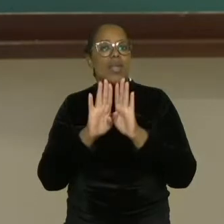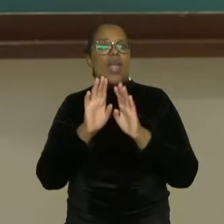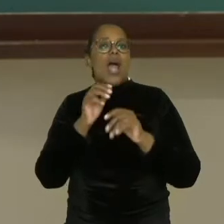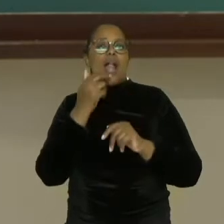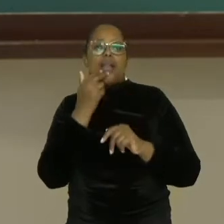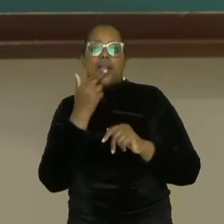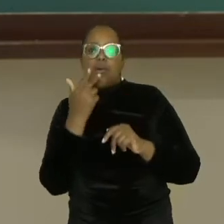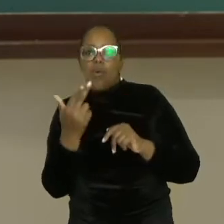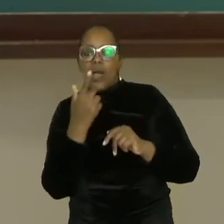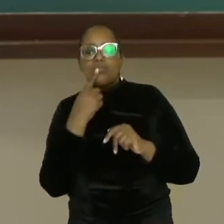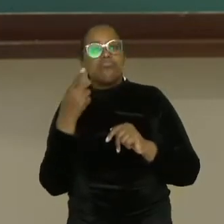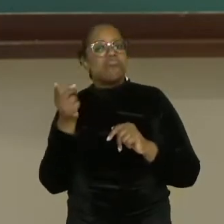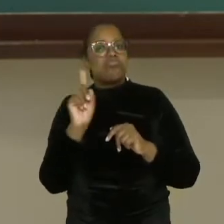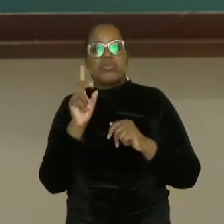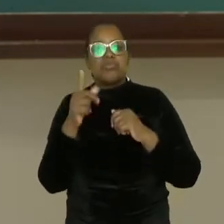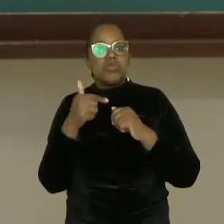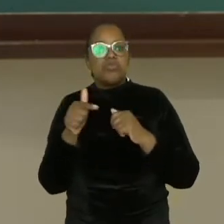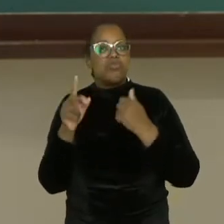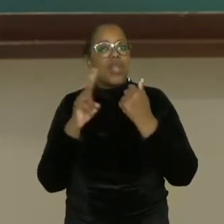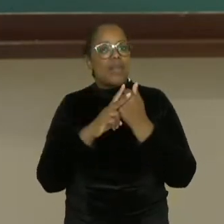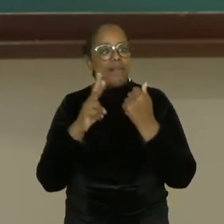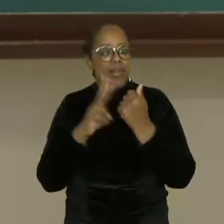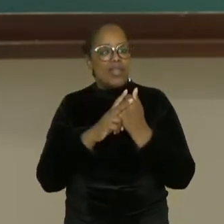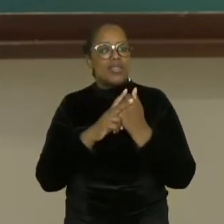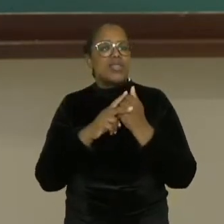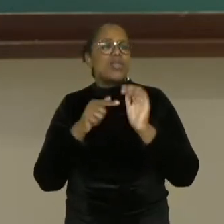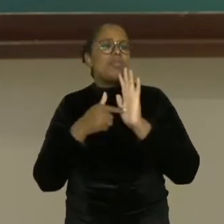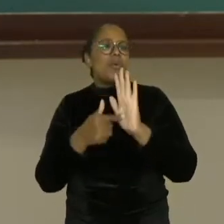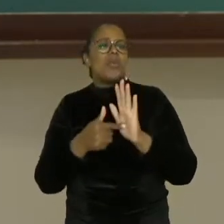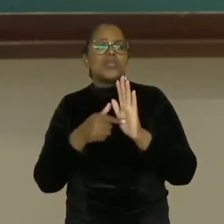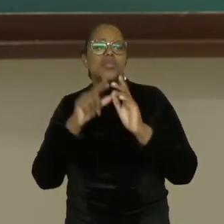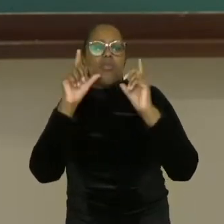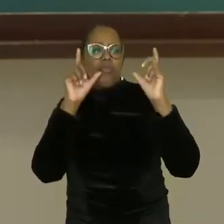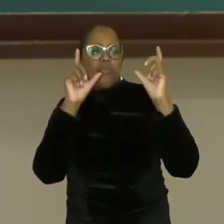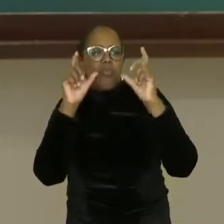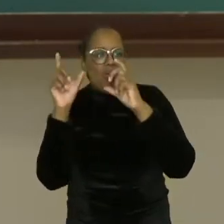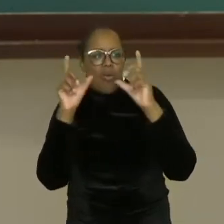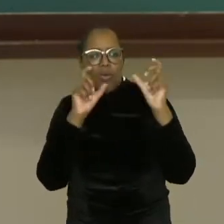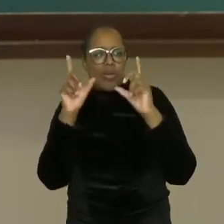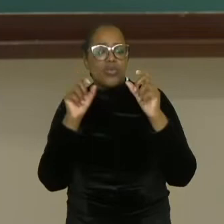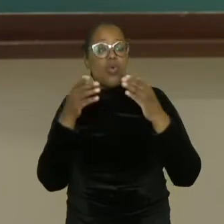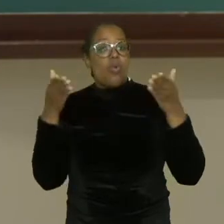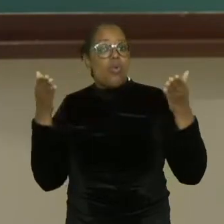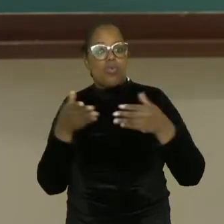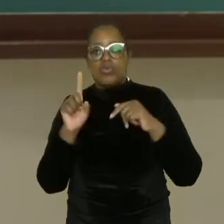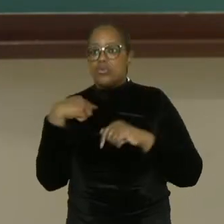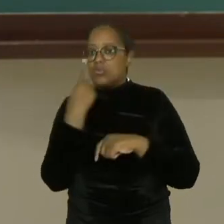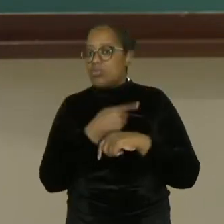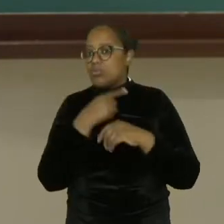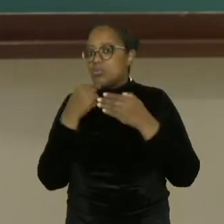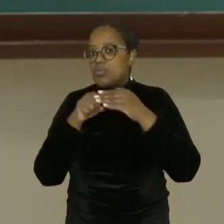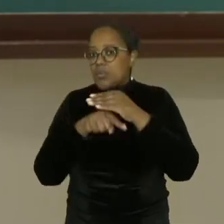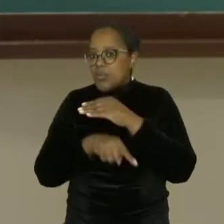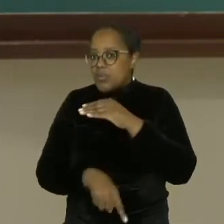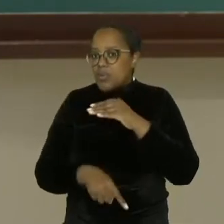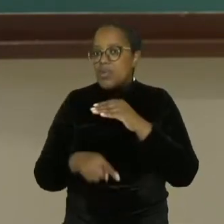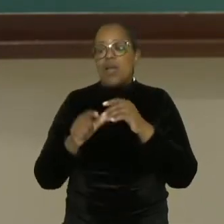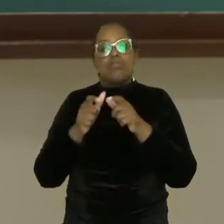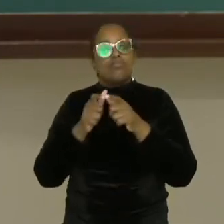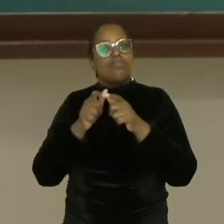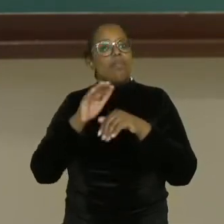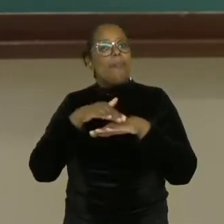verbal, que são as ilustrações, os desenhos e as imagens. Então a gente vai aprofundar um pouquinho sobre os elementos composicionais